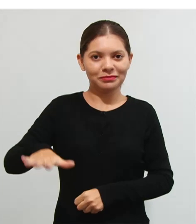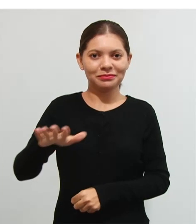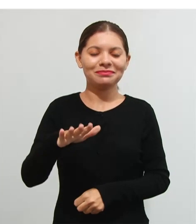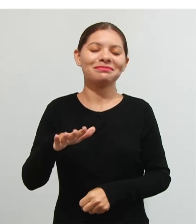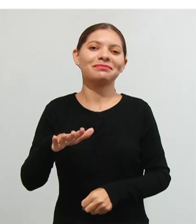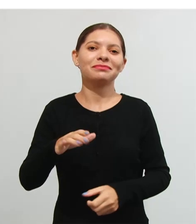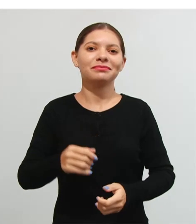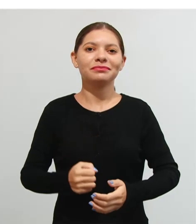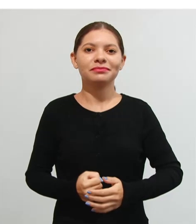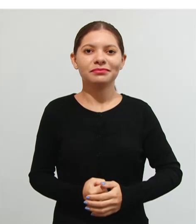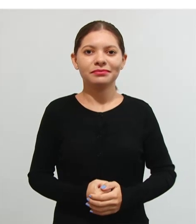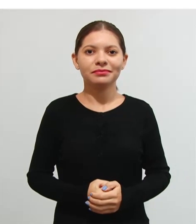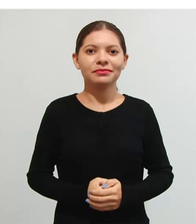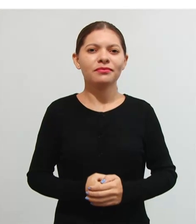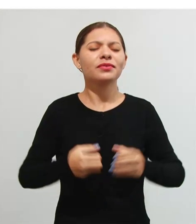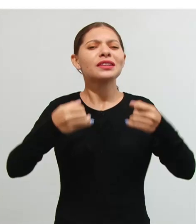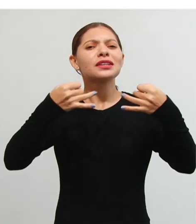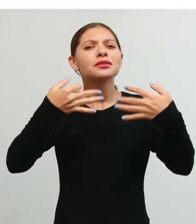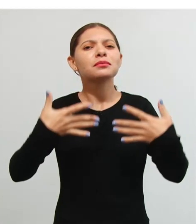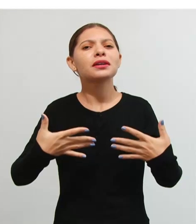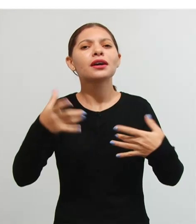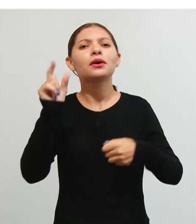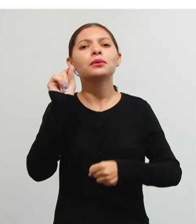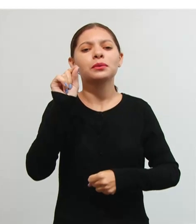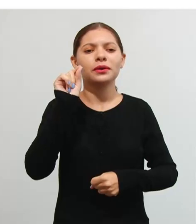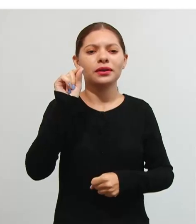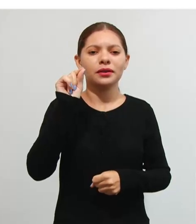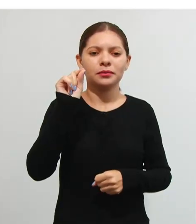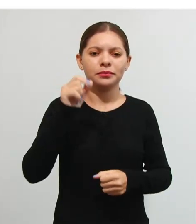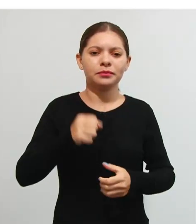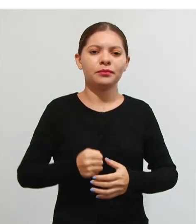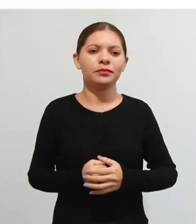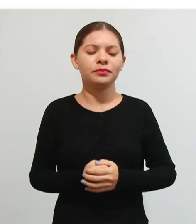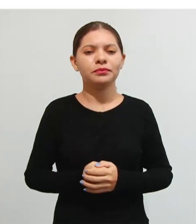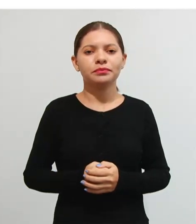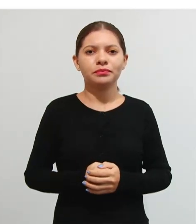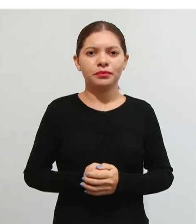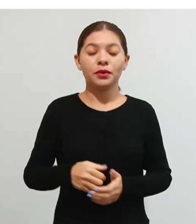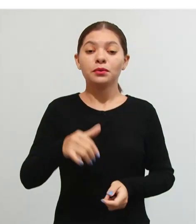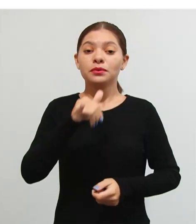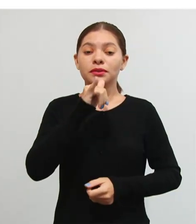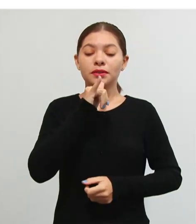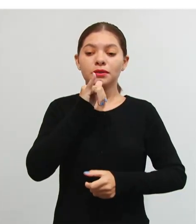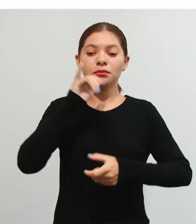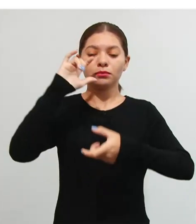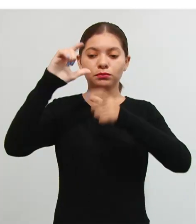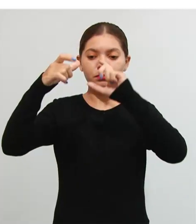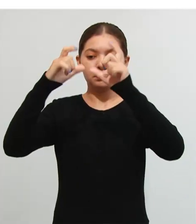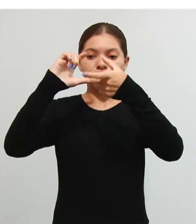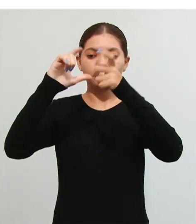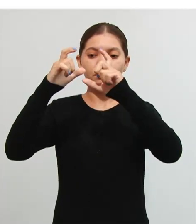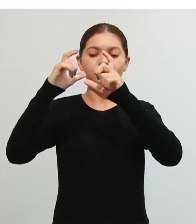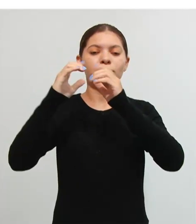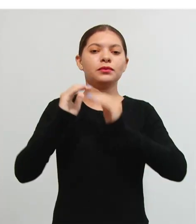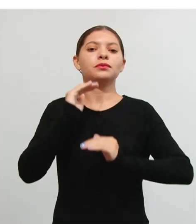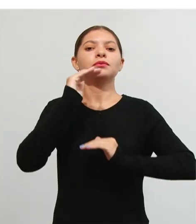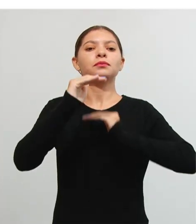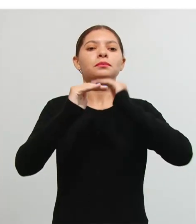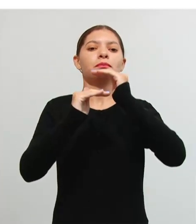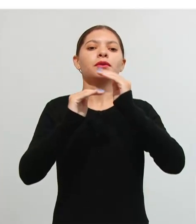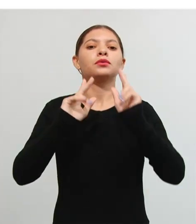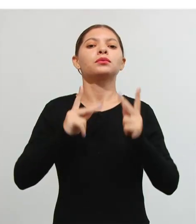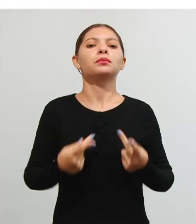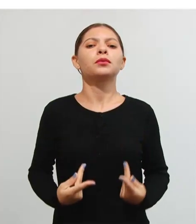E aí a gente vai falar um pouco sobre os casos de transtorno do desenvolvimento humano. O que é